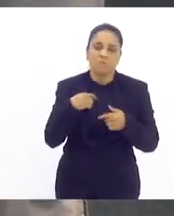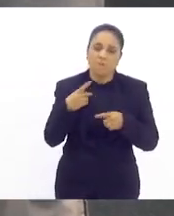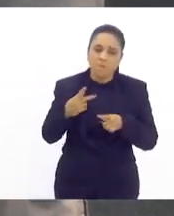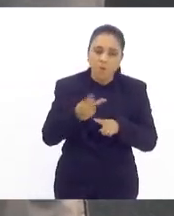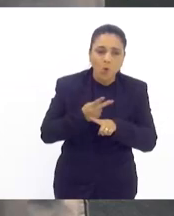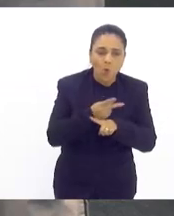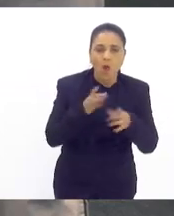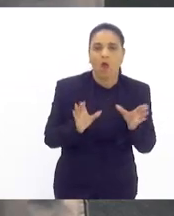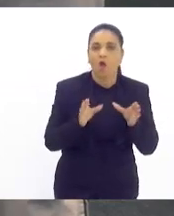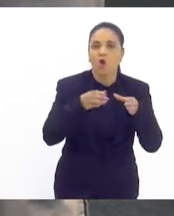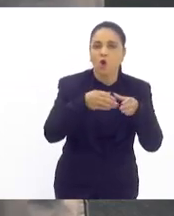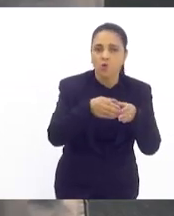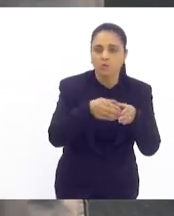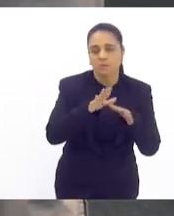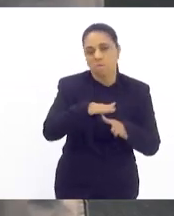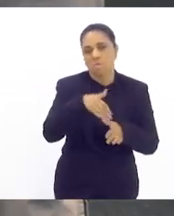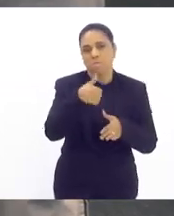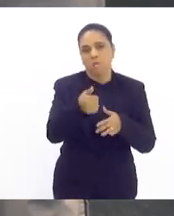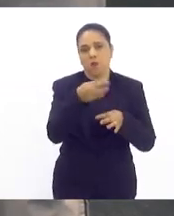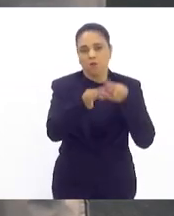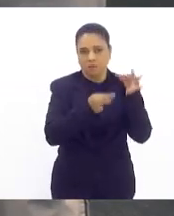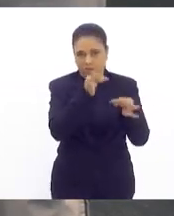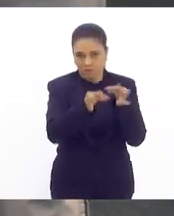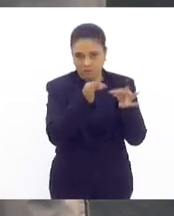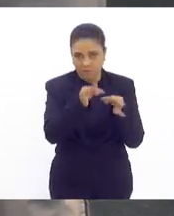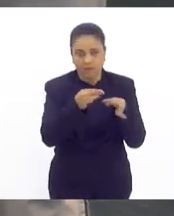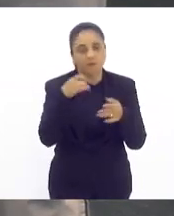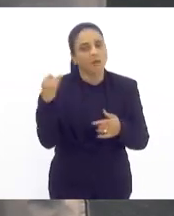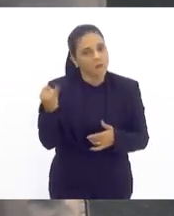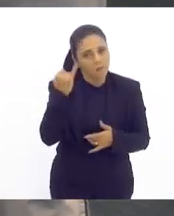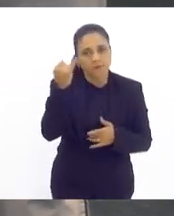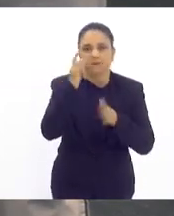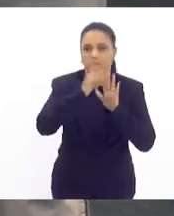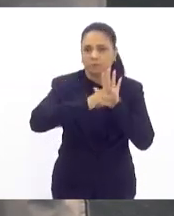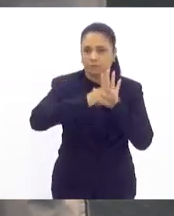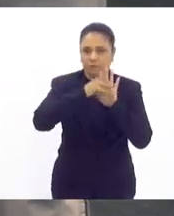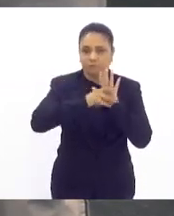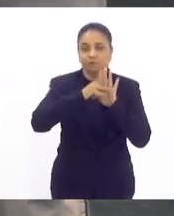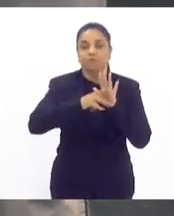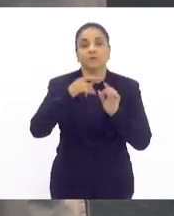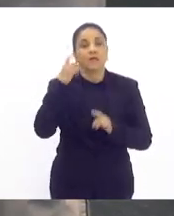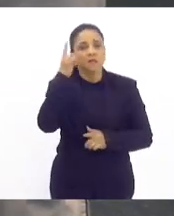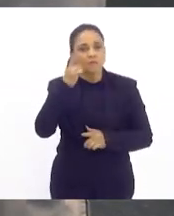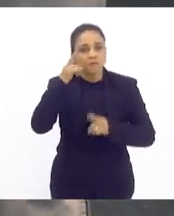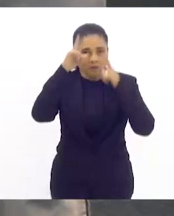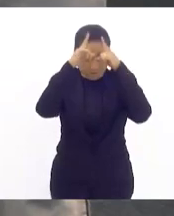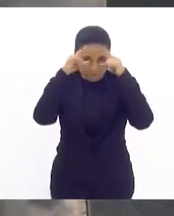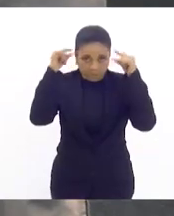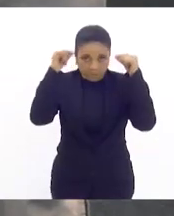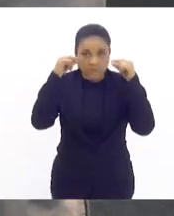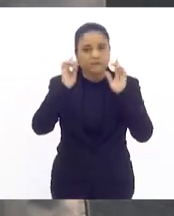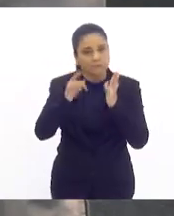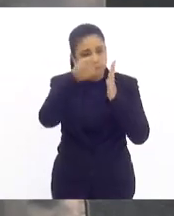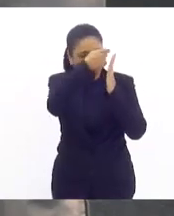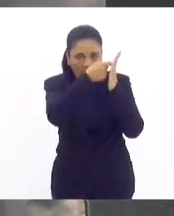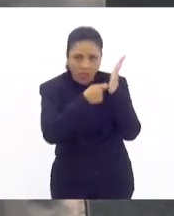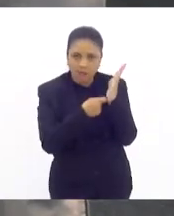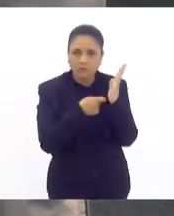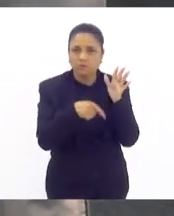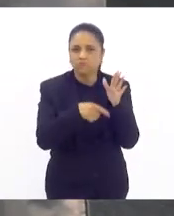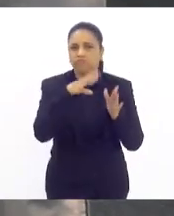Então esse é um projeto importante Fundamental e a deputada enfermeira Rejane que também foi relatora